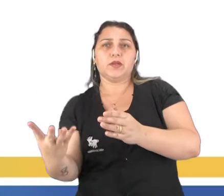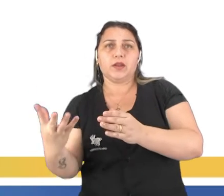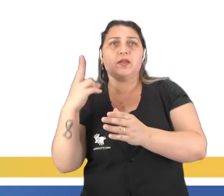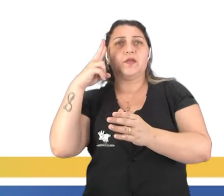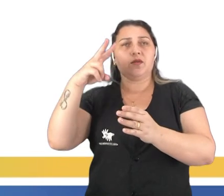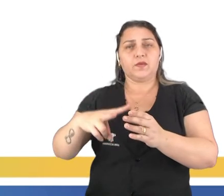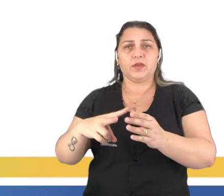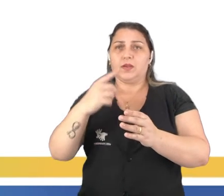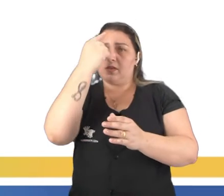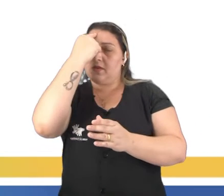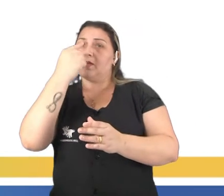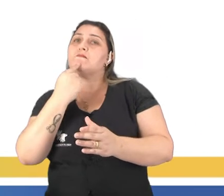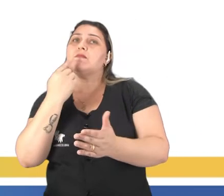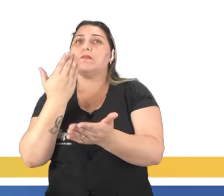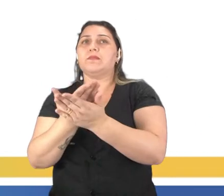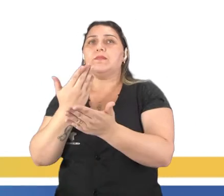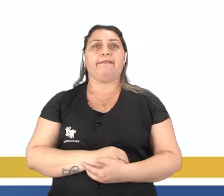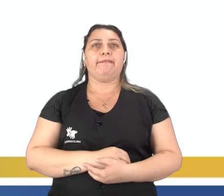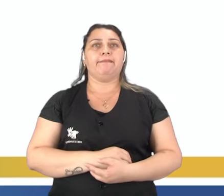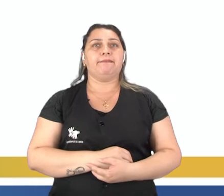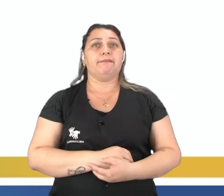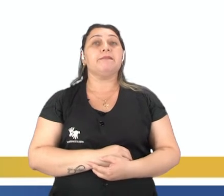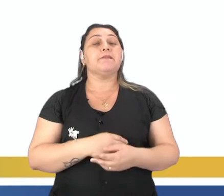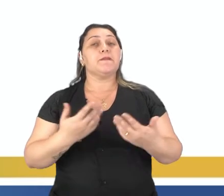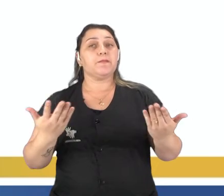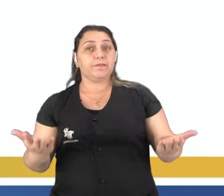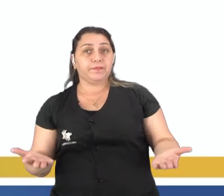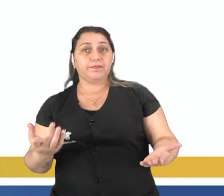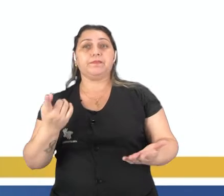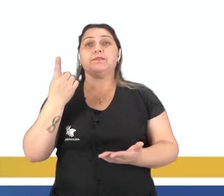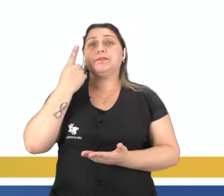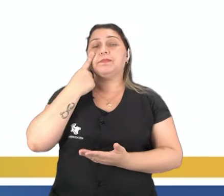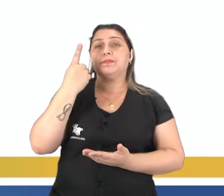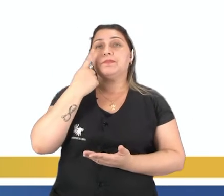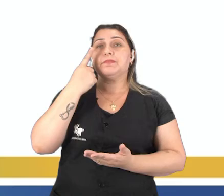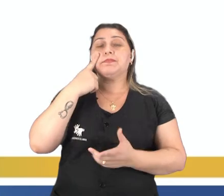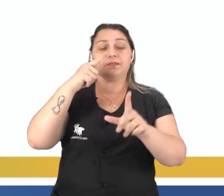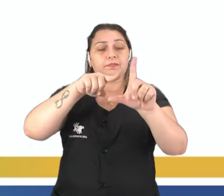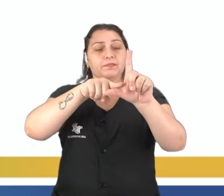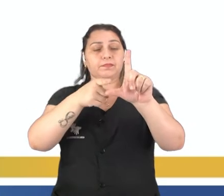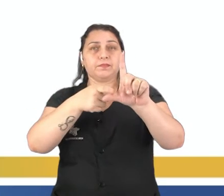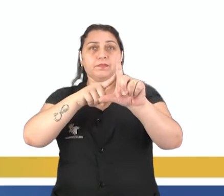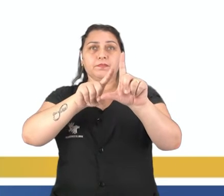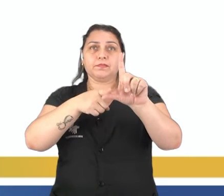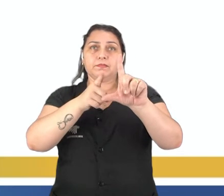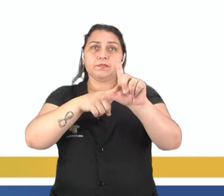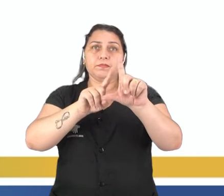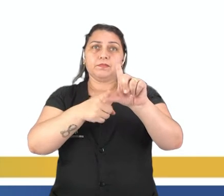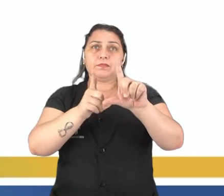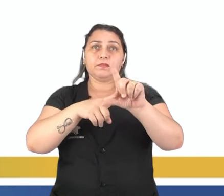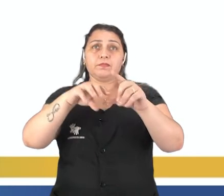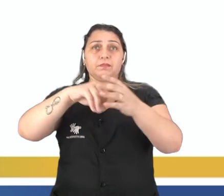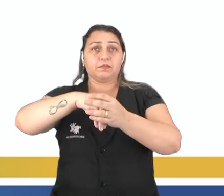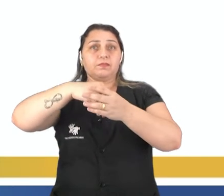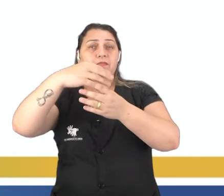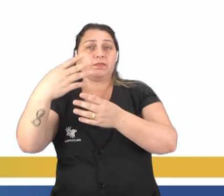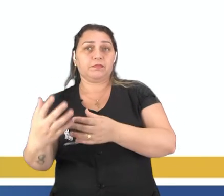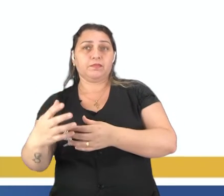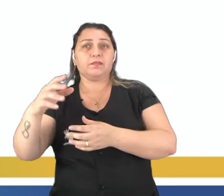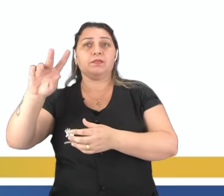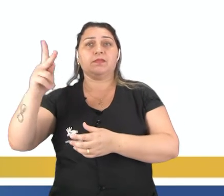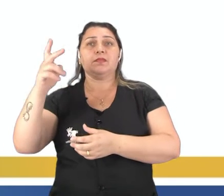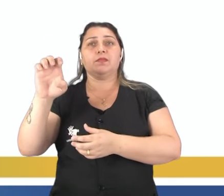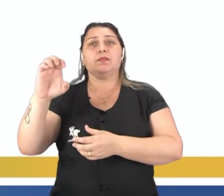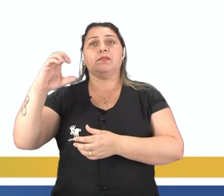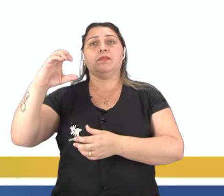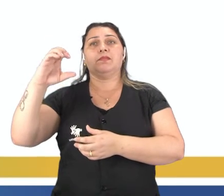essa figura aí na aula passada, não foi? Muito bem, então observe aí que os ângulos externos desse hexágono, o hexágono, lembrando aí que é